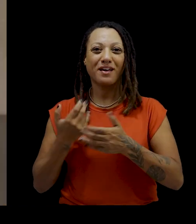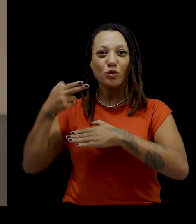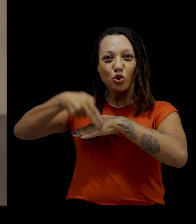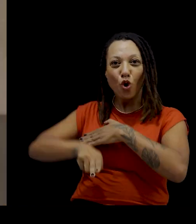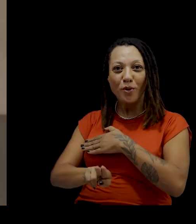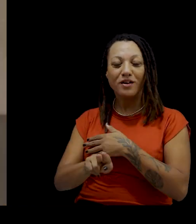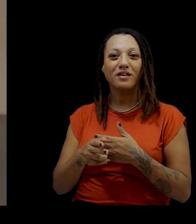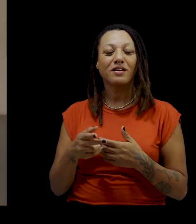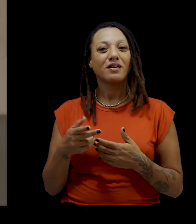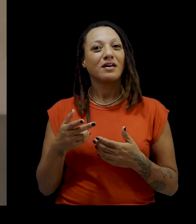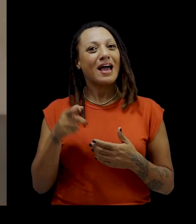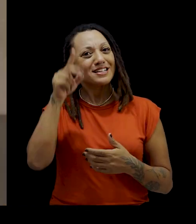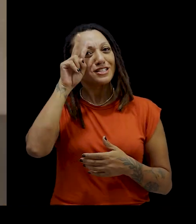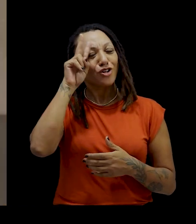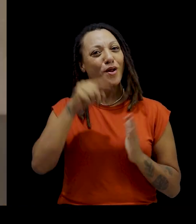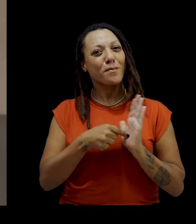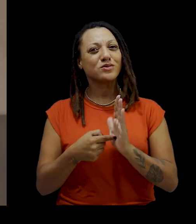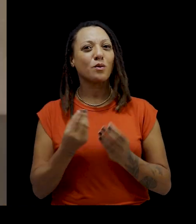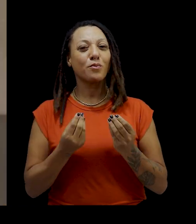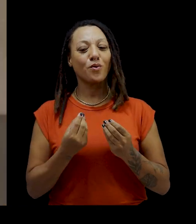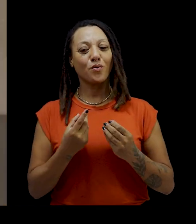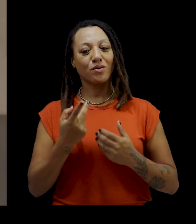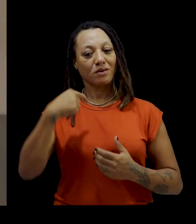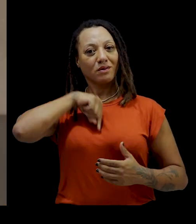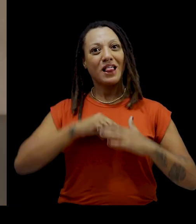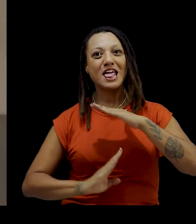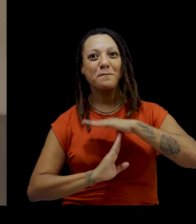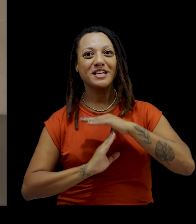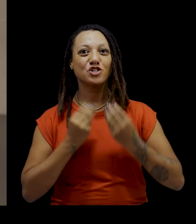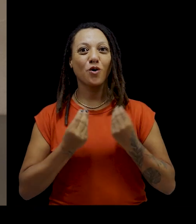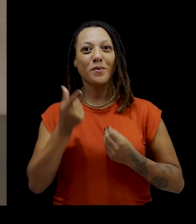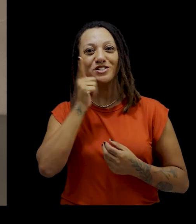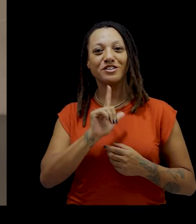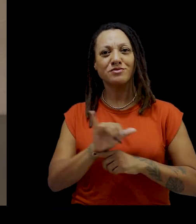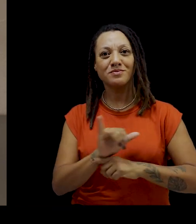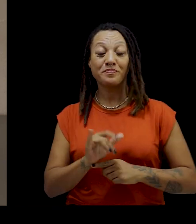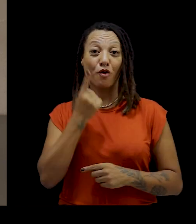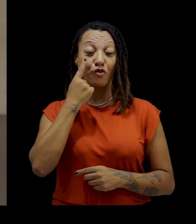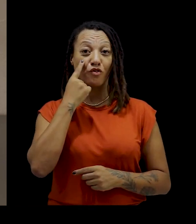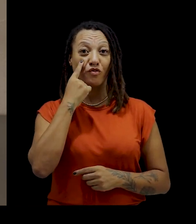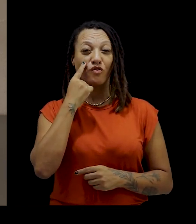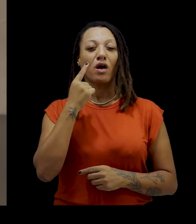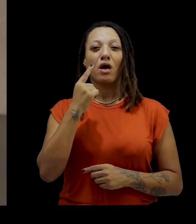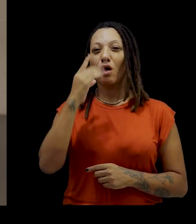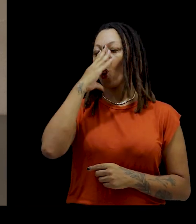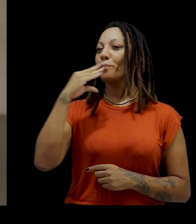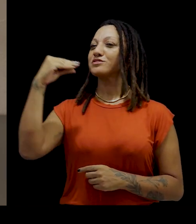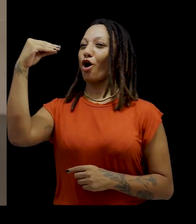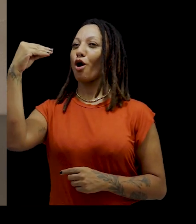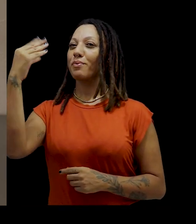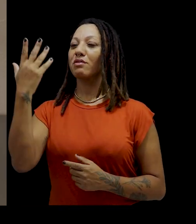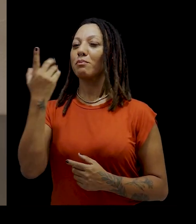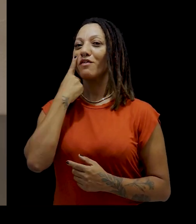são limites que a gente cria para dar conta um pouco dos nossos contornos. Então, foi olhar o lobisomem durante muito